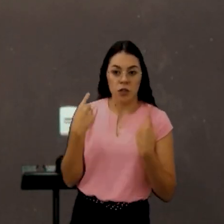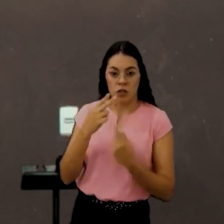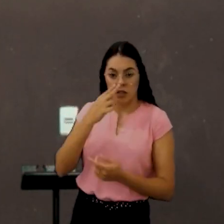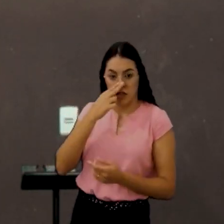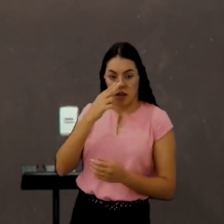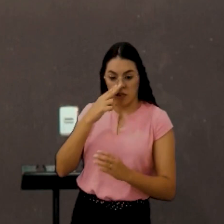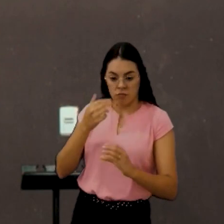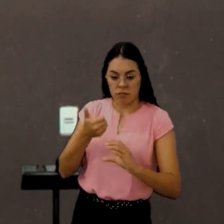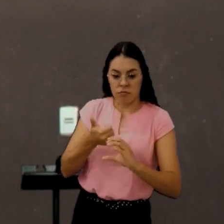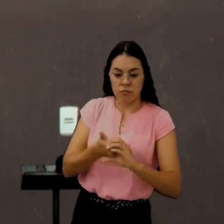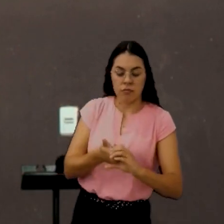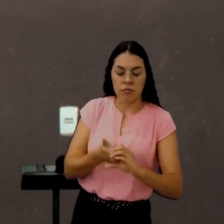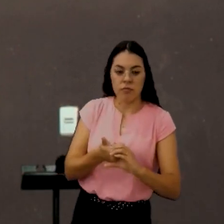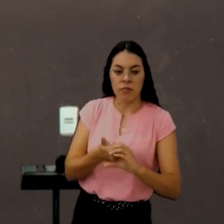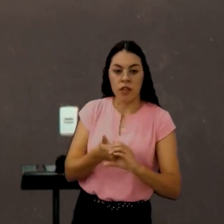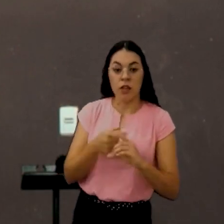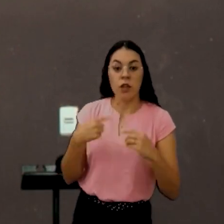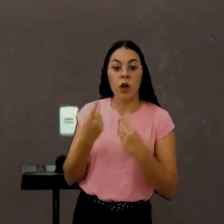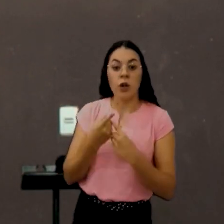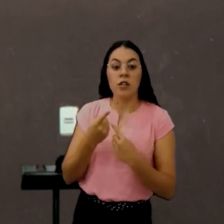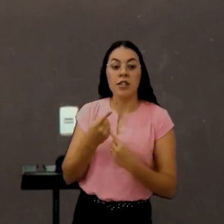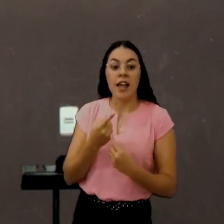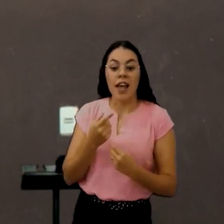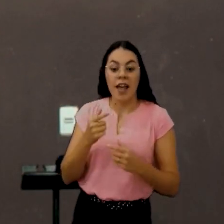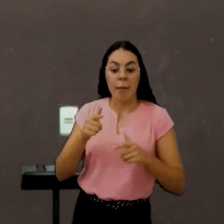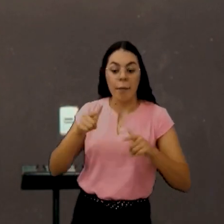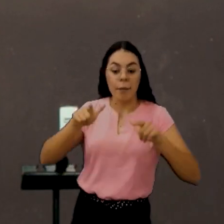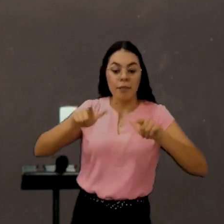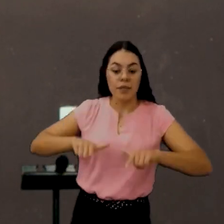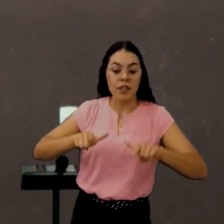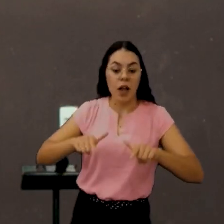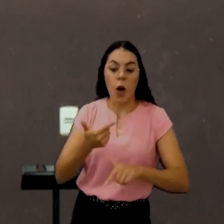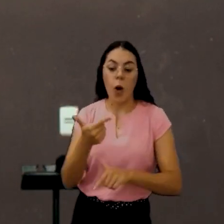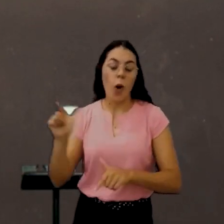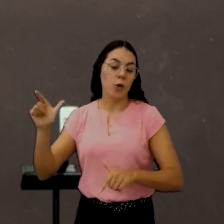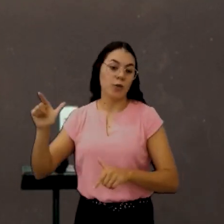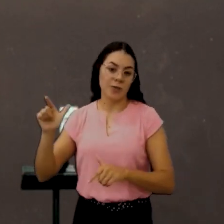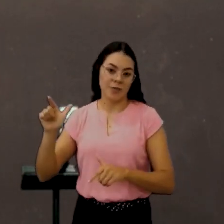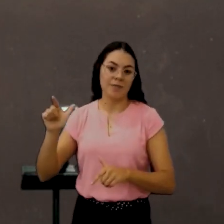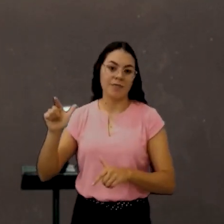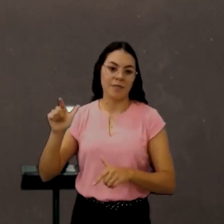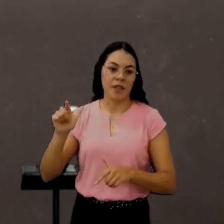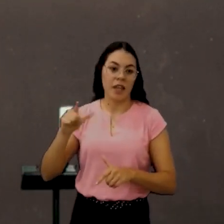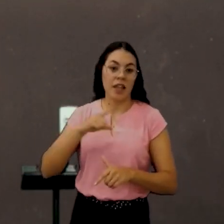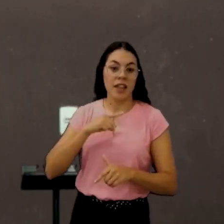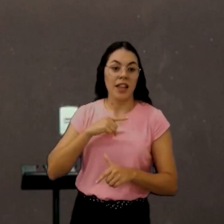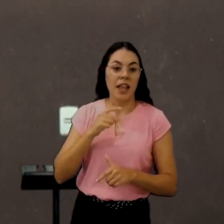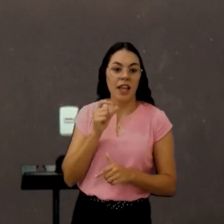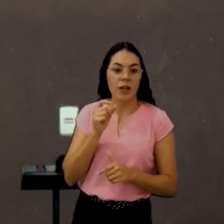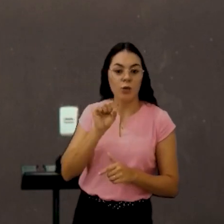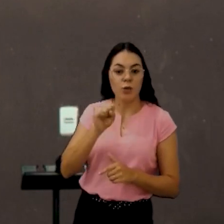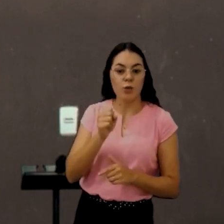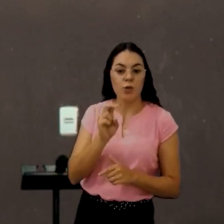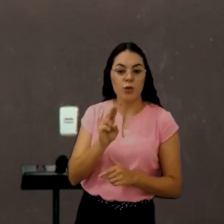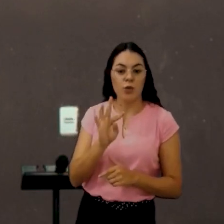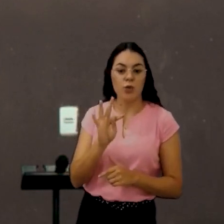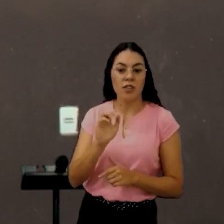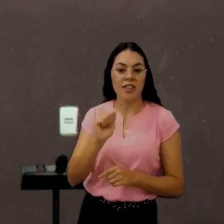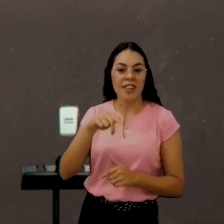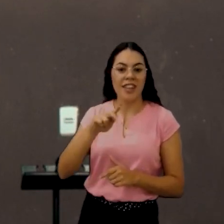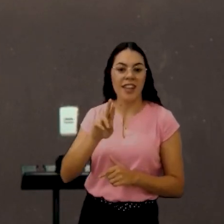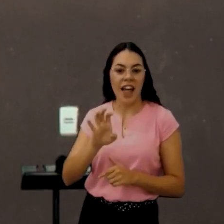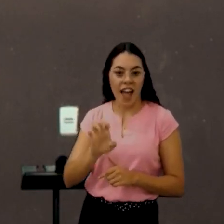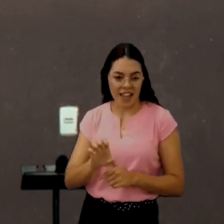cristãos, nós somos cidadãos de um outro lugar. Nós temos um sotaque diferente. E não estou falando